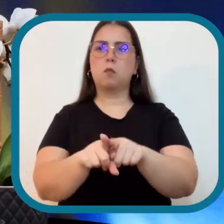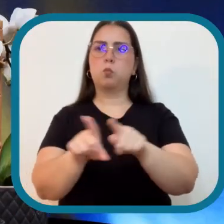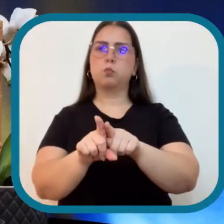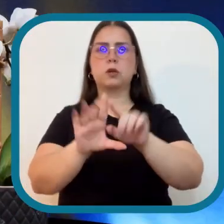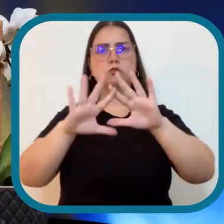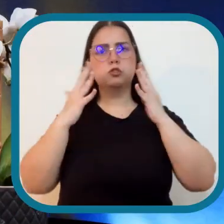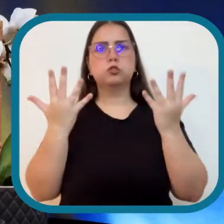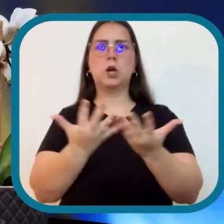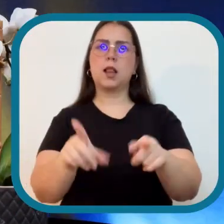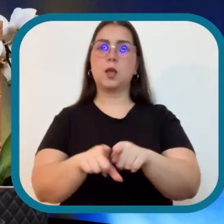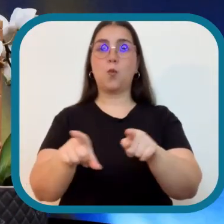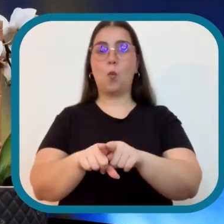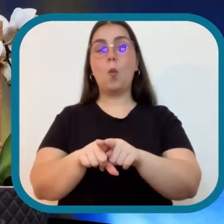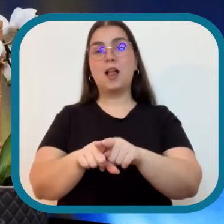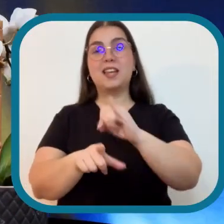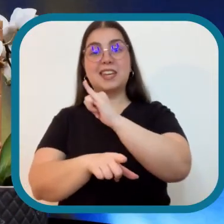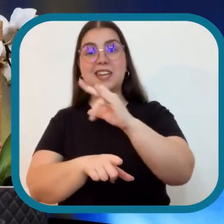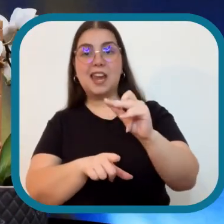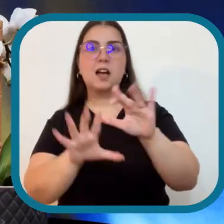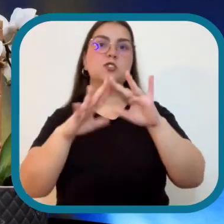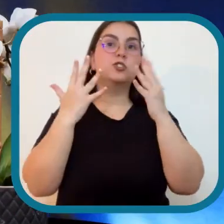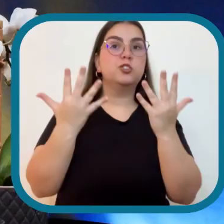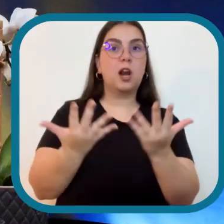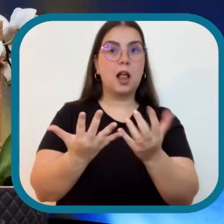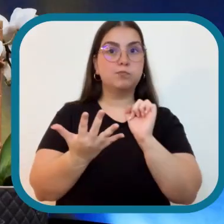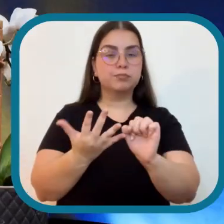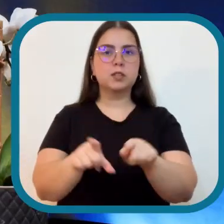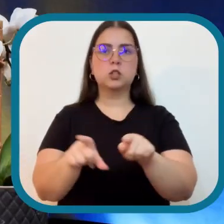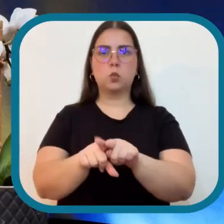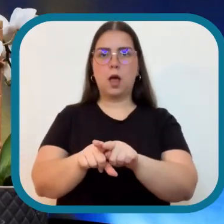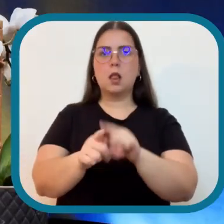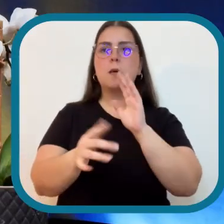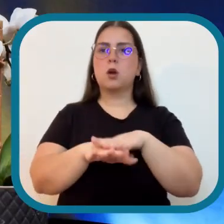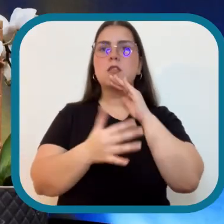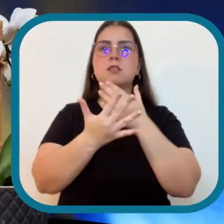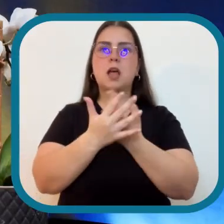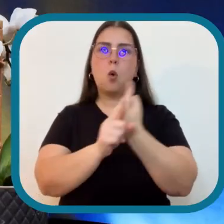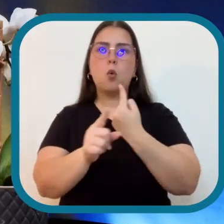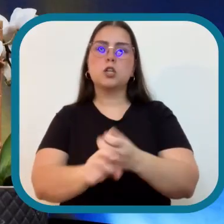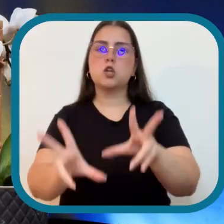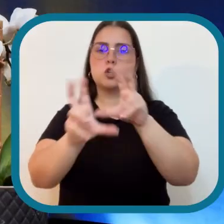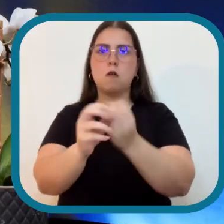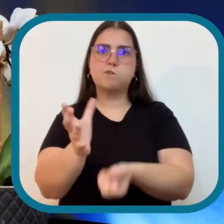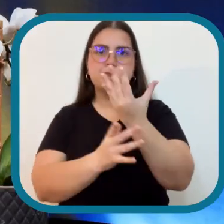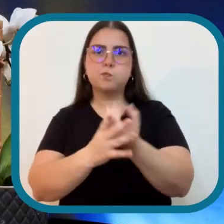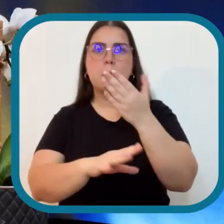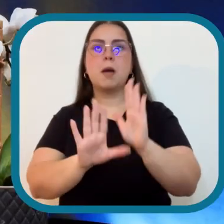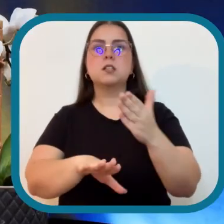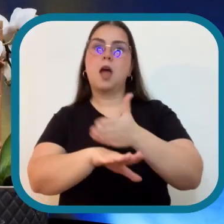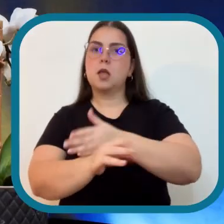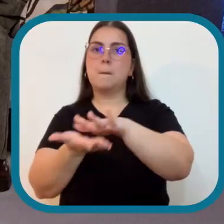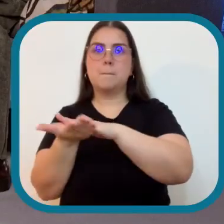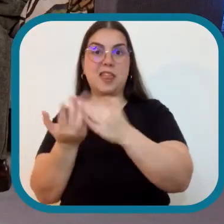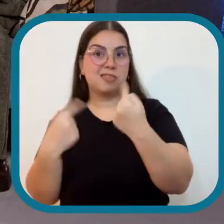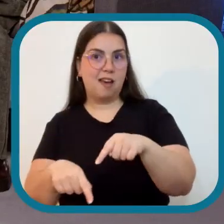bastante versátil, em particular a chamada inteligência artificial generativa, e este generativo é porque gera novos conteúdos a partir dos